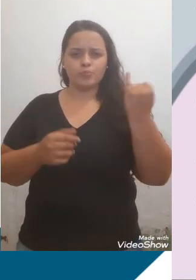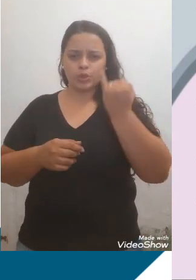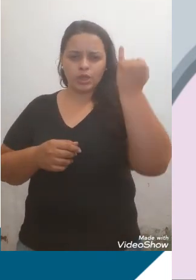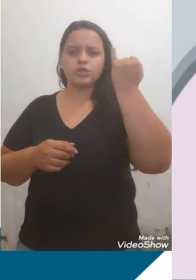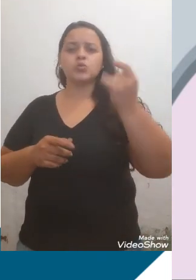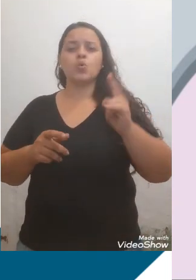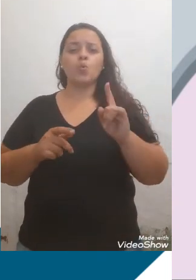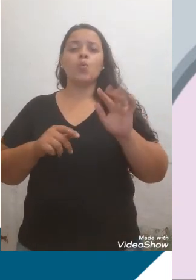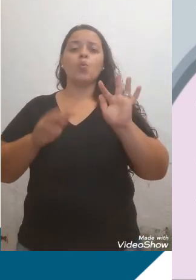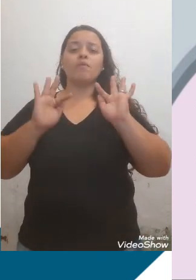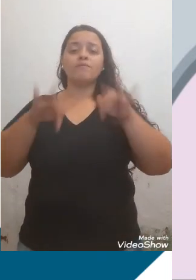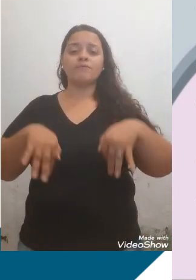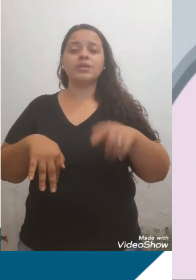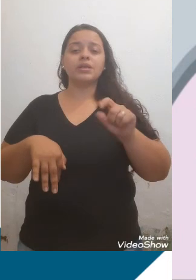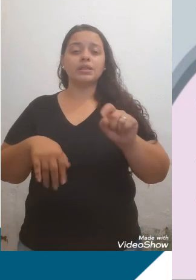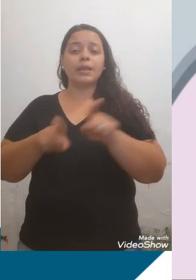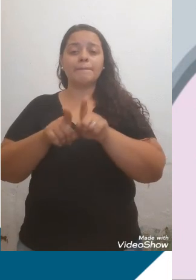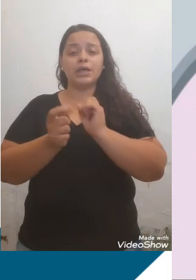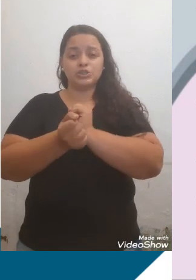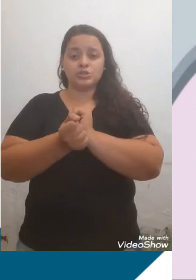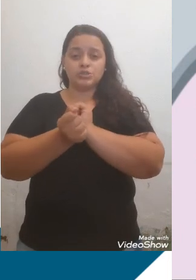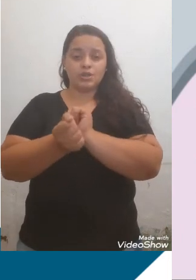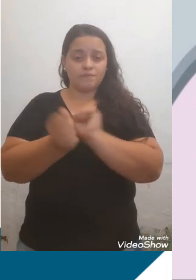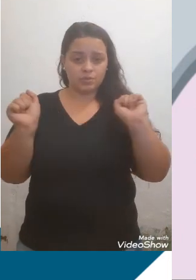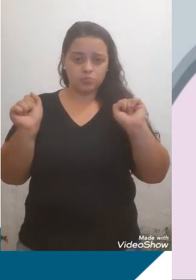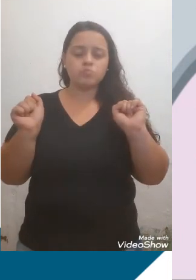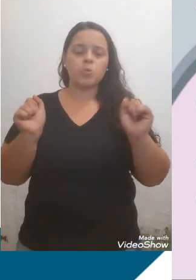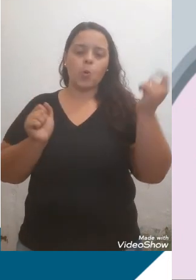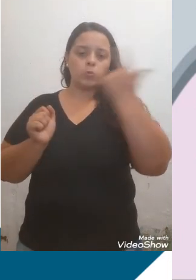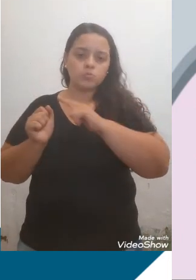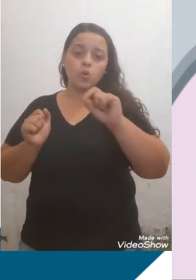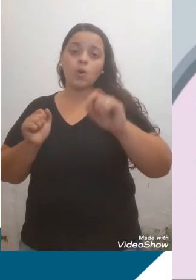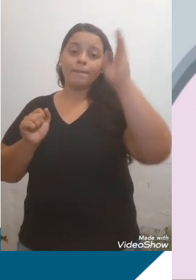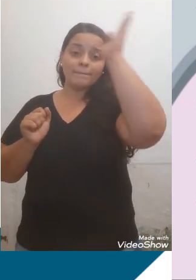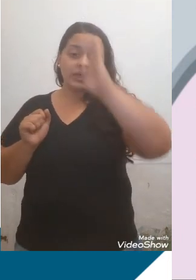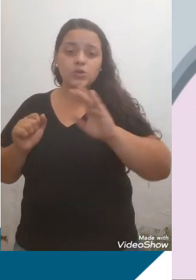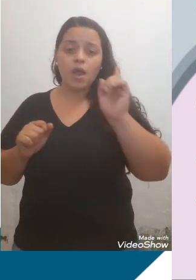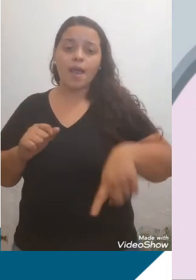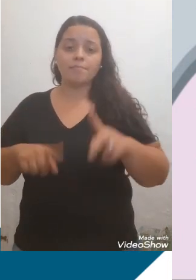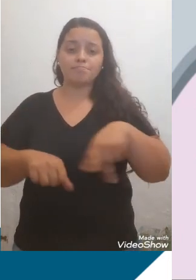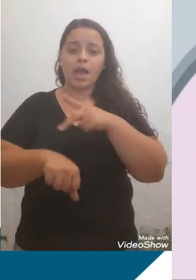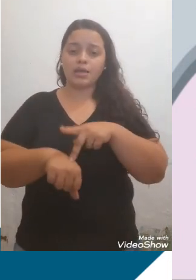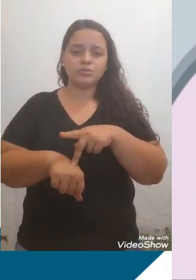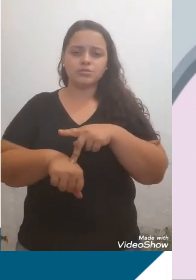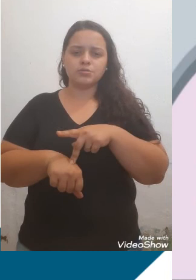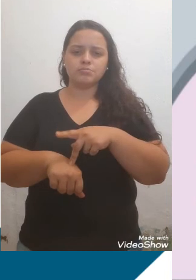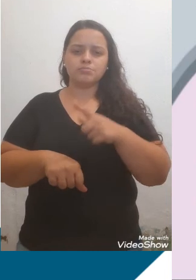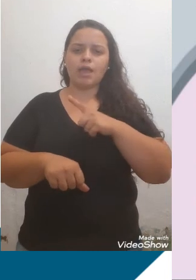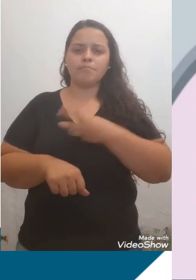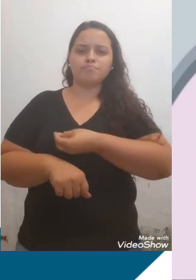fim da escravidão, E o Brasil era um país com uma presença muito grande